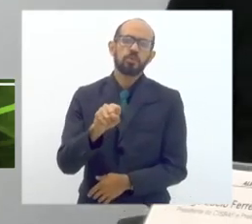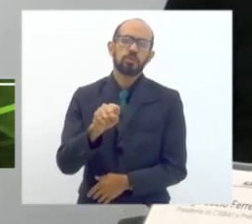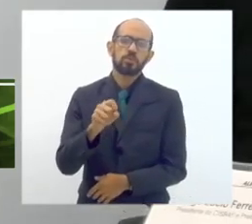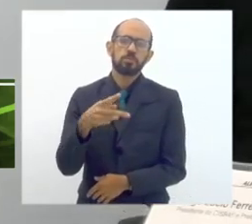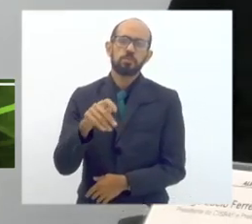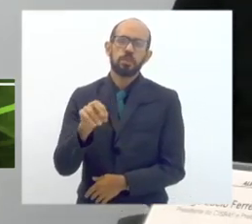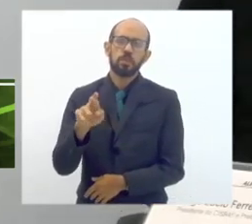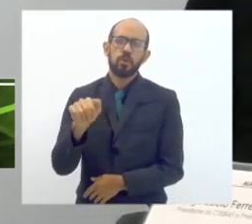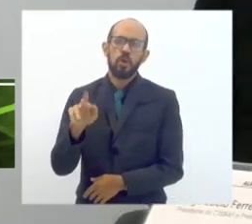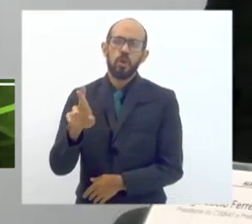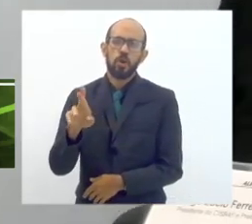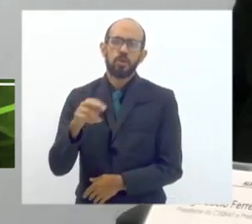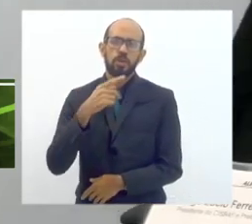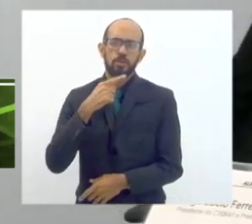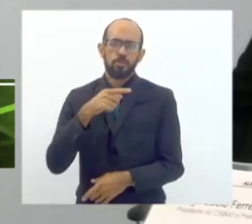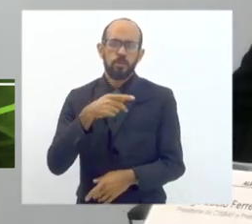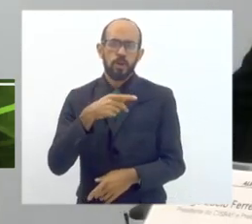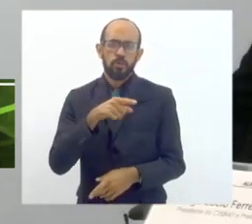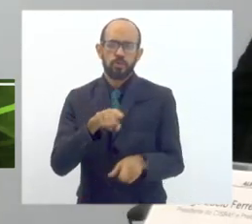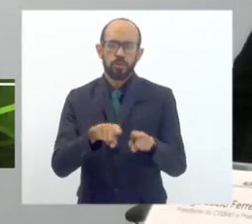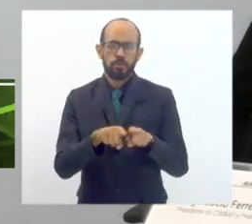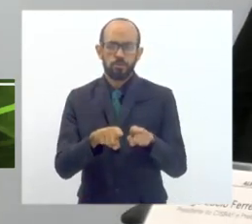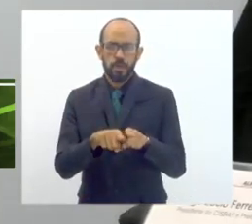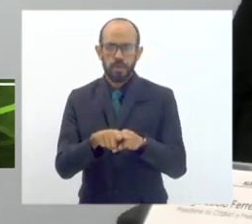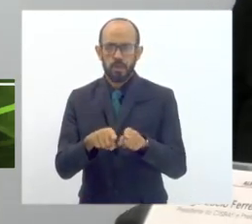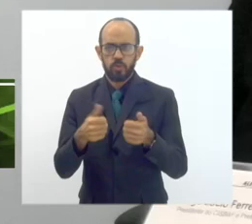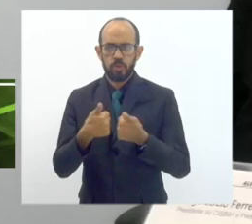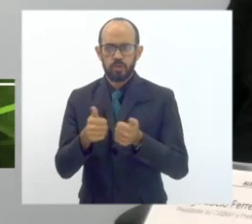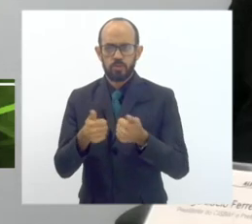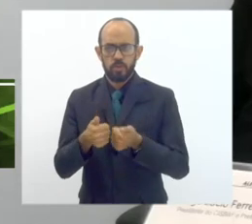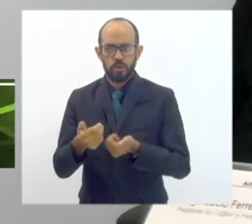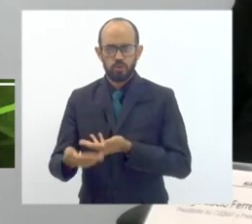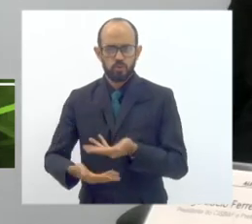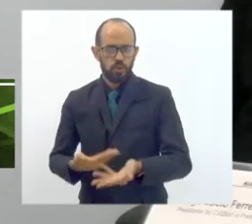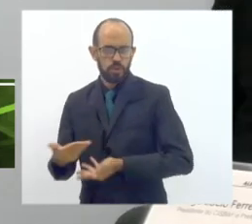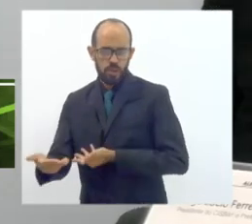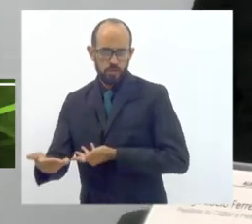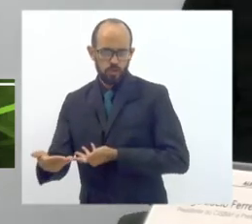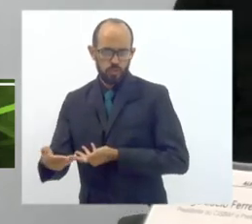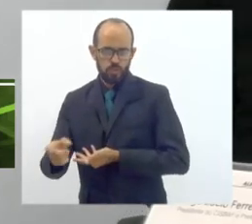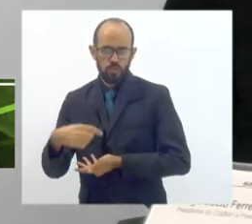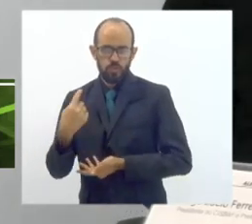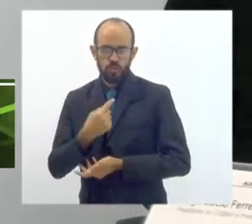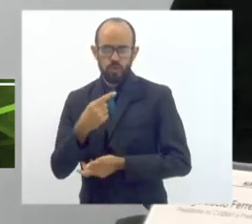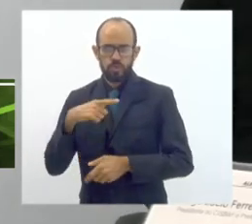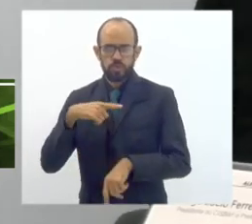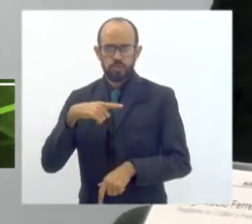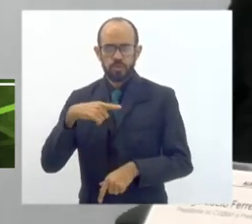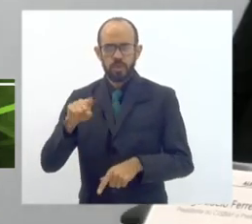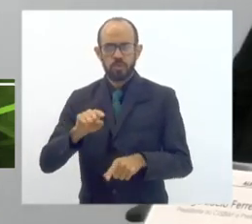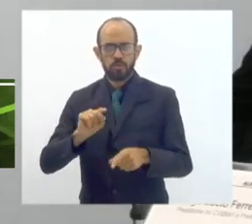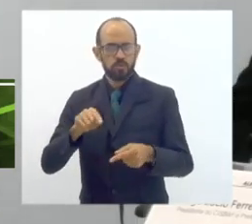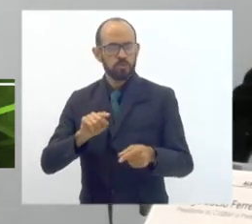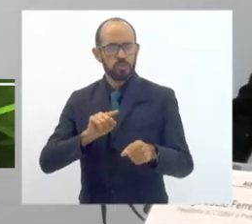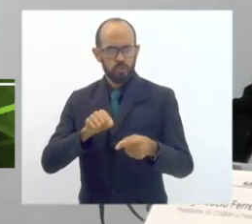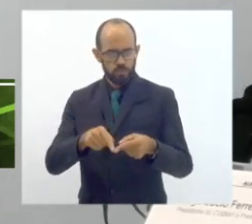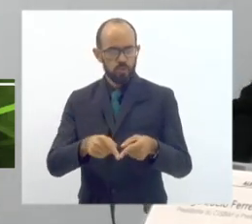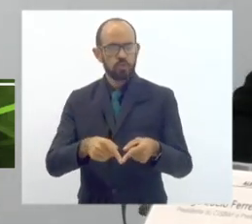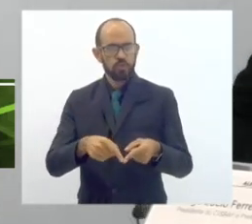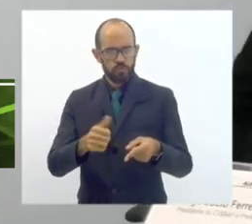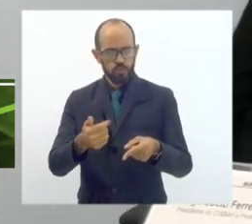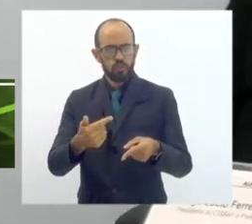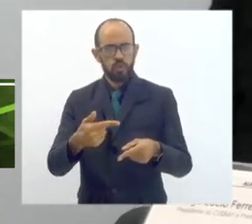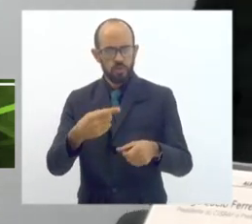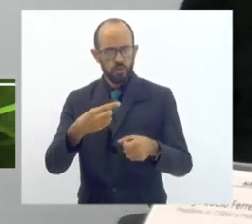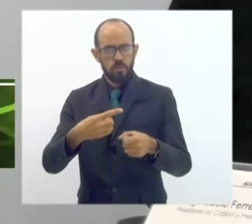implantação de um transporte sanitário solidário também, companheiro. Isso, na verdade, vem muito ao encontro hoje do interesse dos 12 municípios, uma